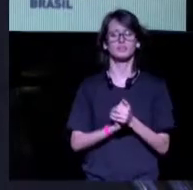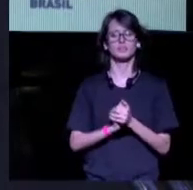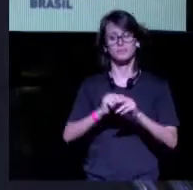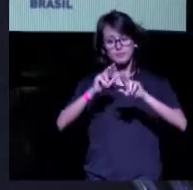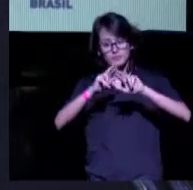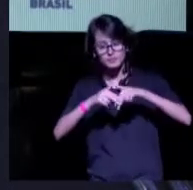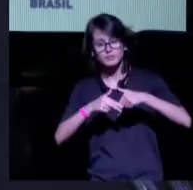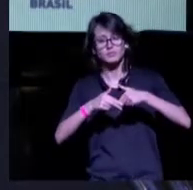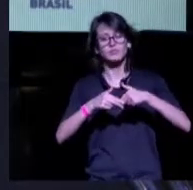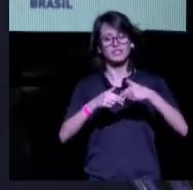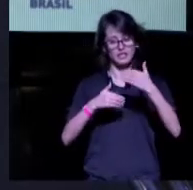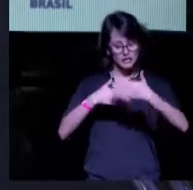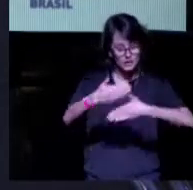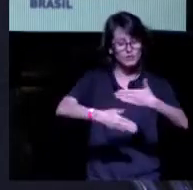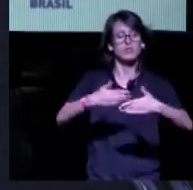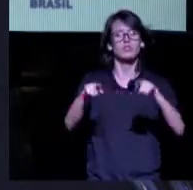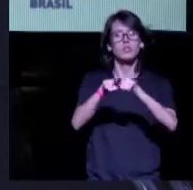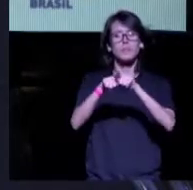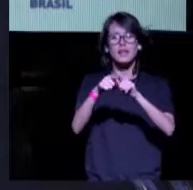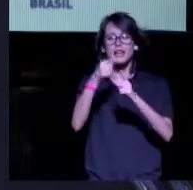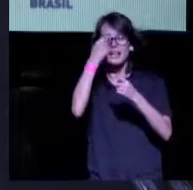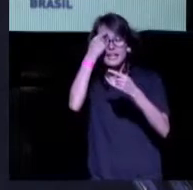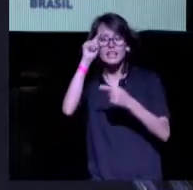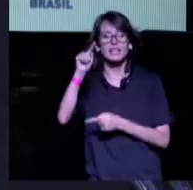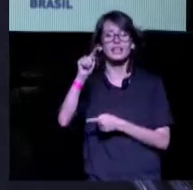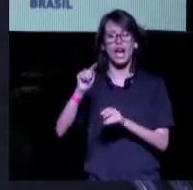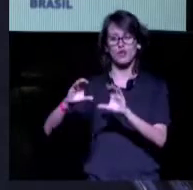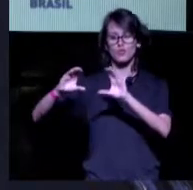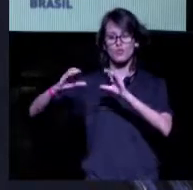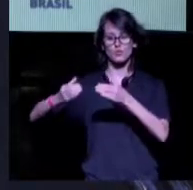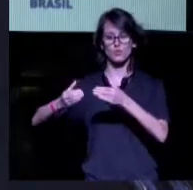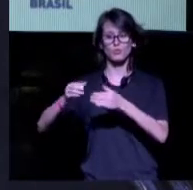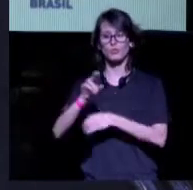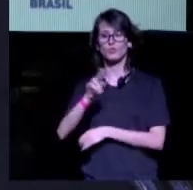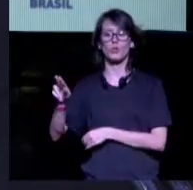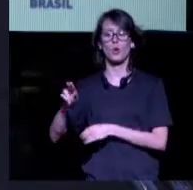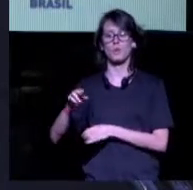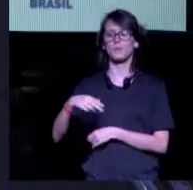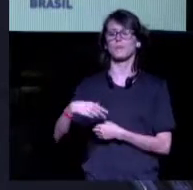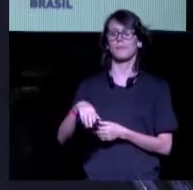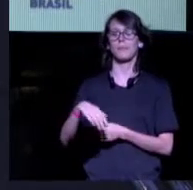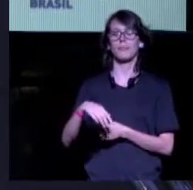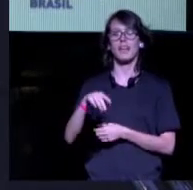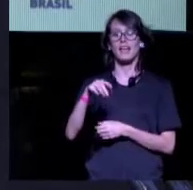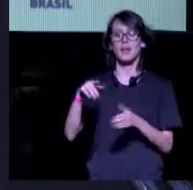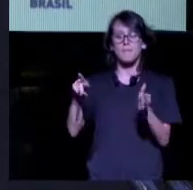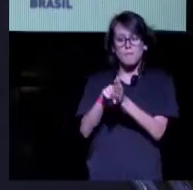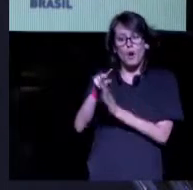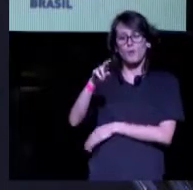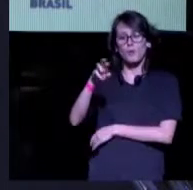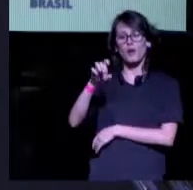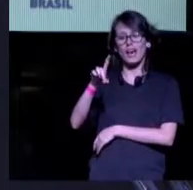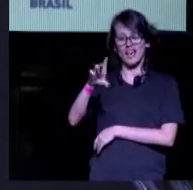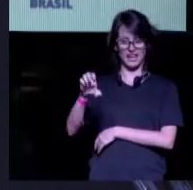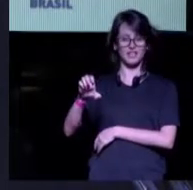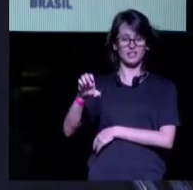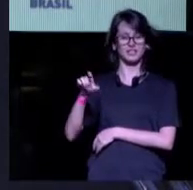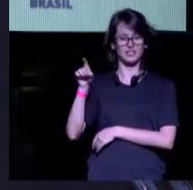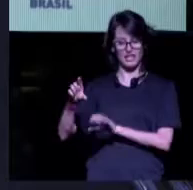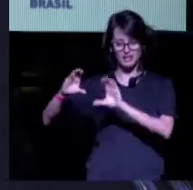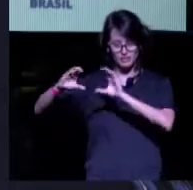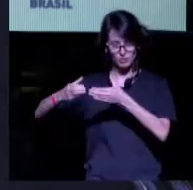eles desenvolveram também criar um partido que chama partir de la red não é o partido da rede esse partido ele é comprometido